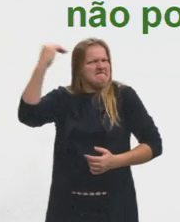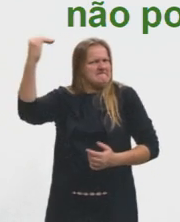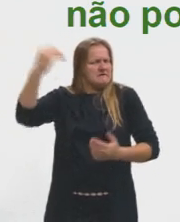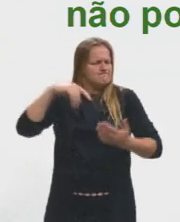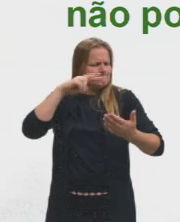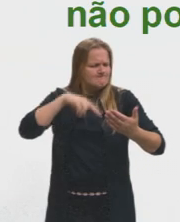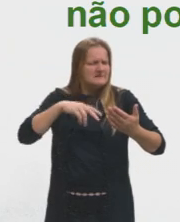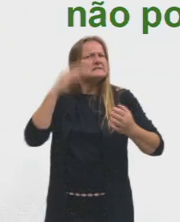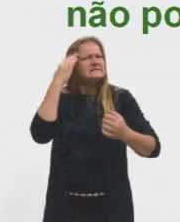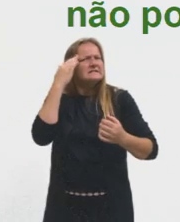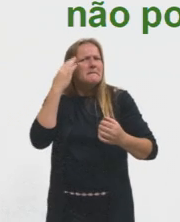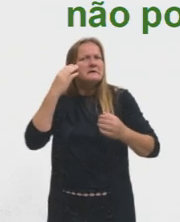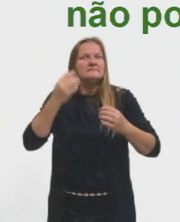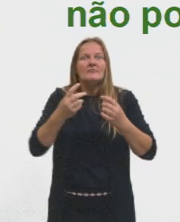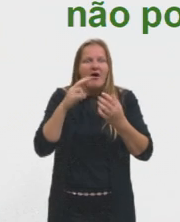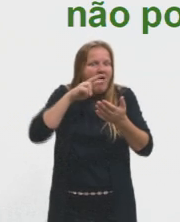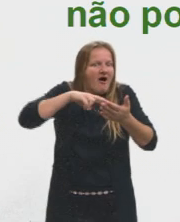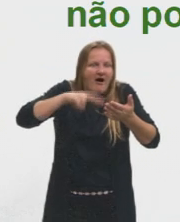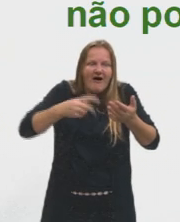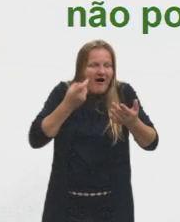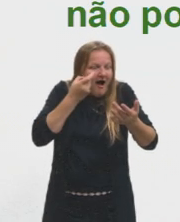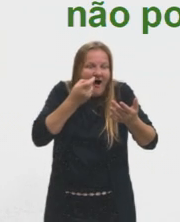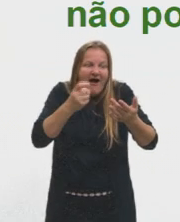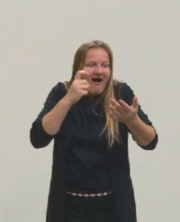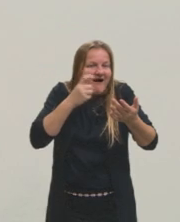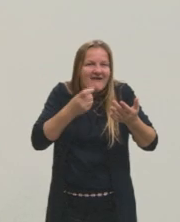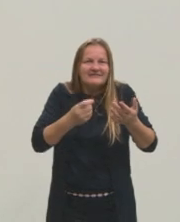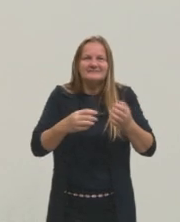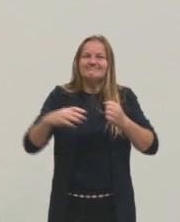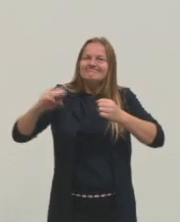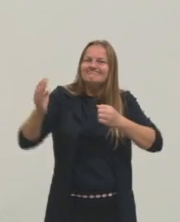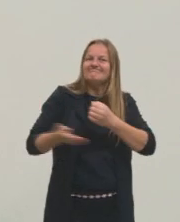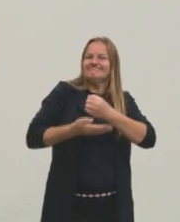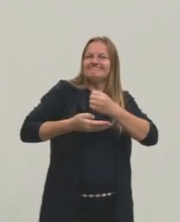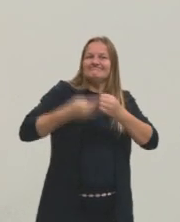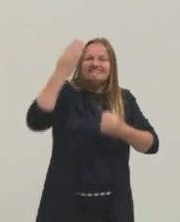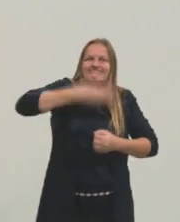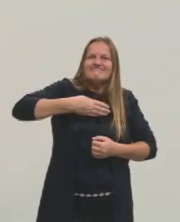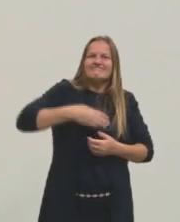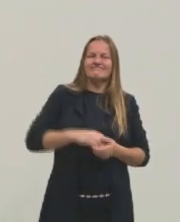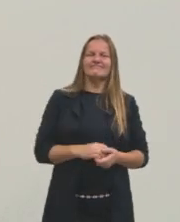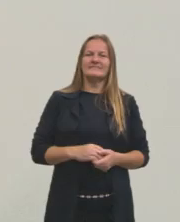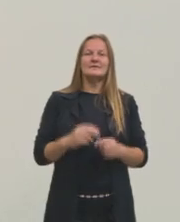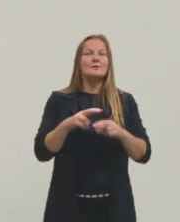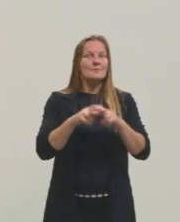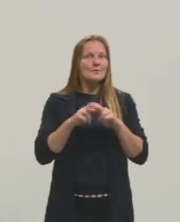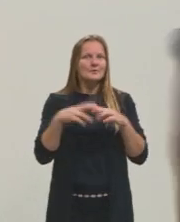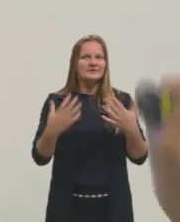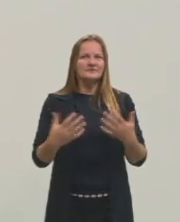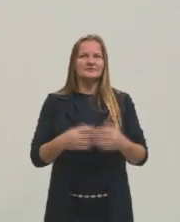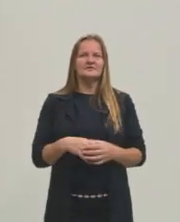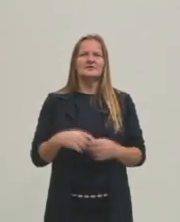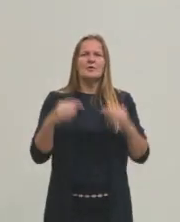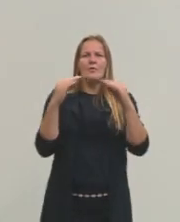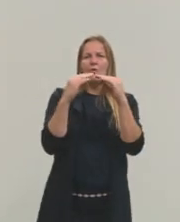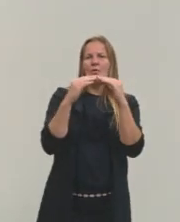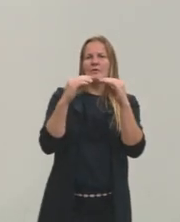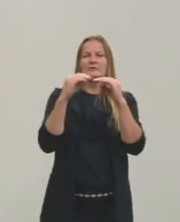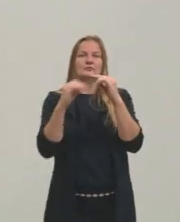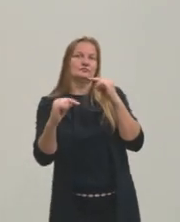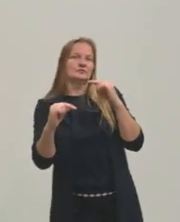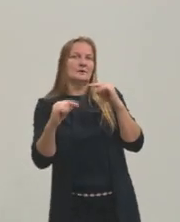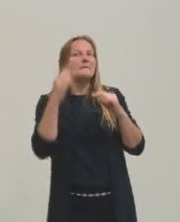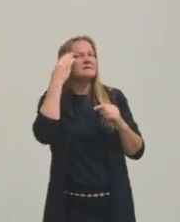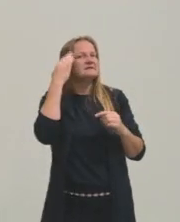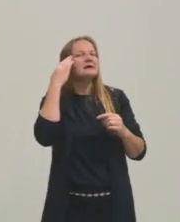sabe produzir e embasar o que ele tá falando né o que ele tá defendendo Não importa se ele concorda ou não